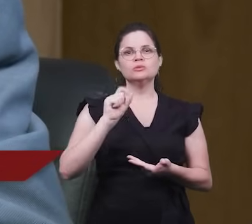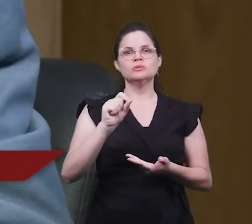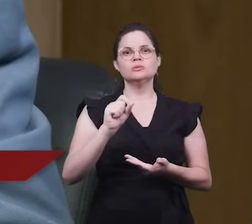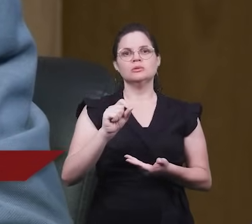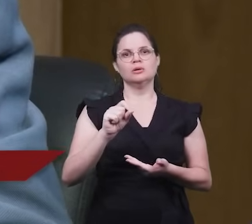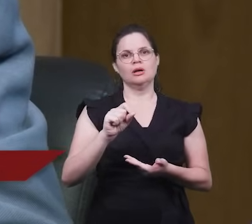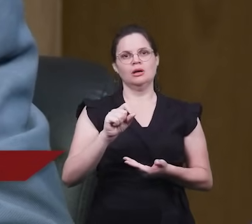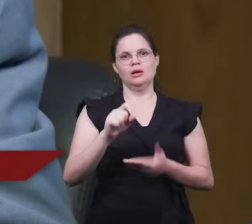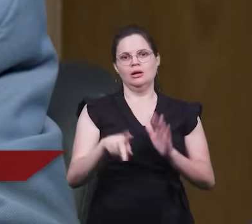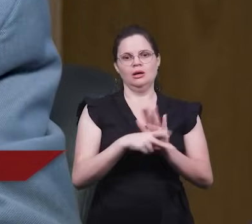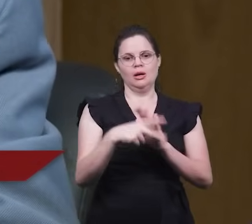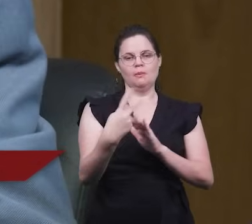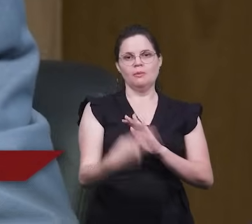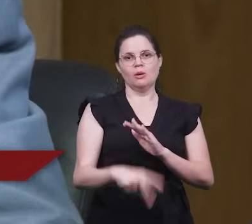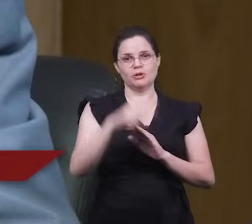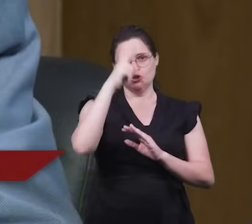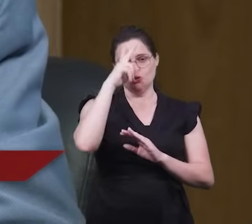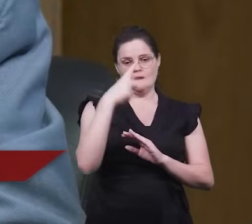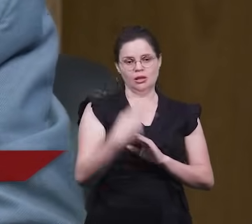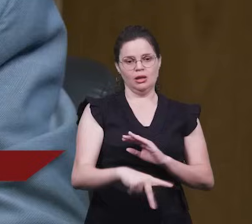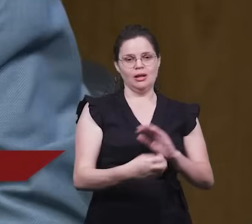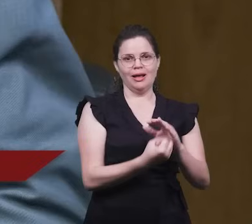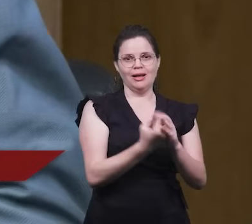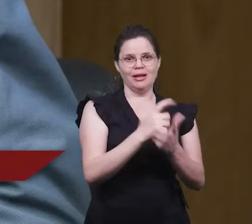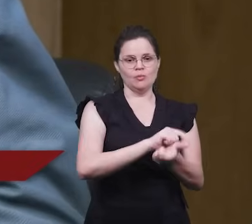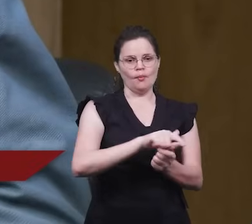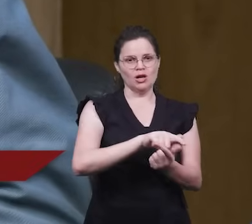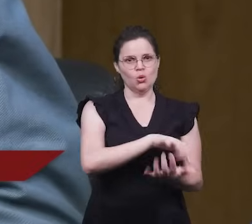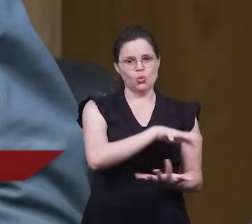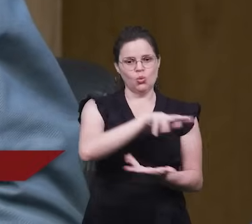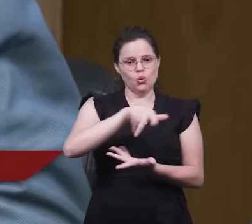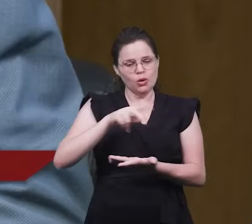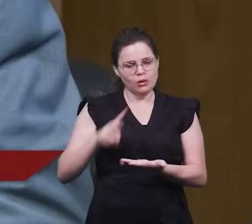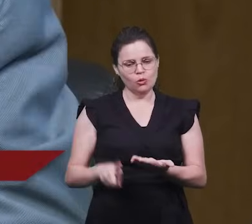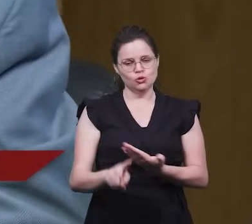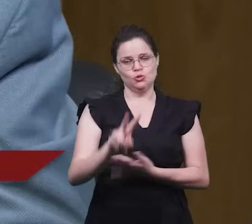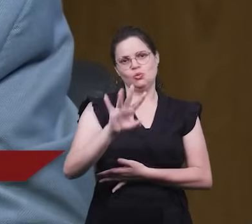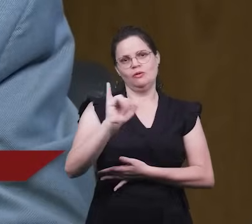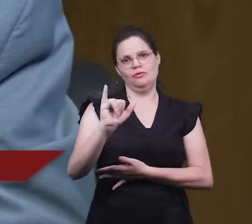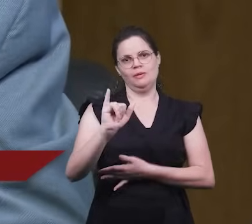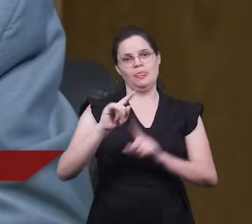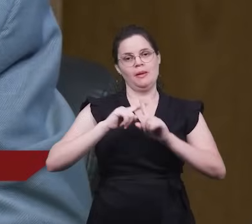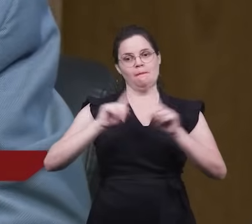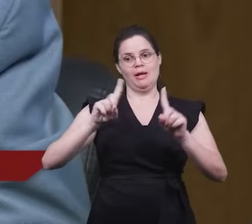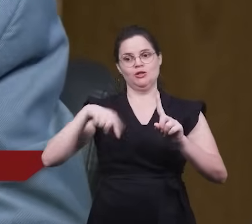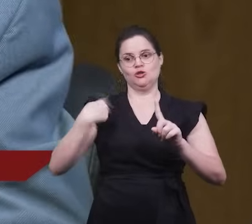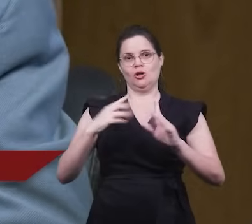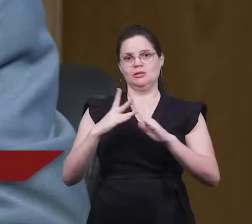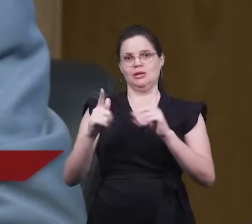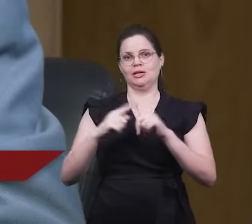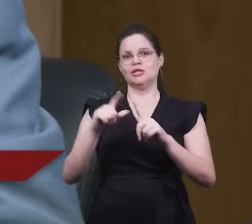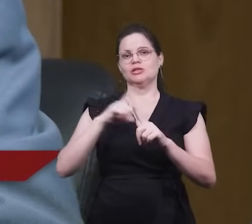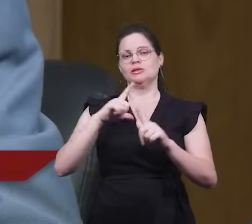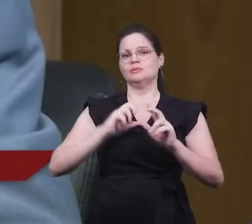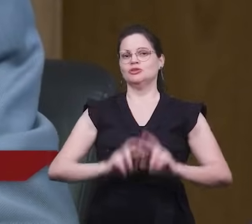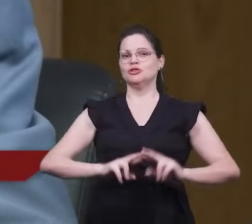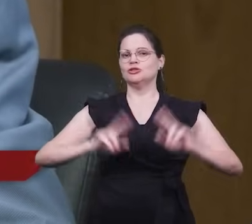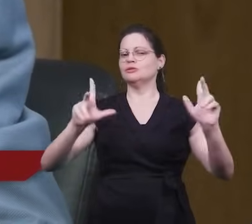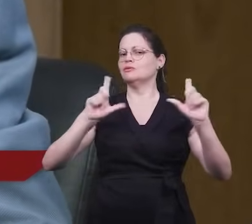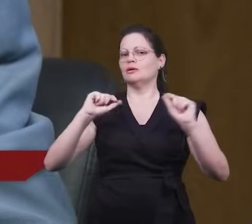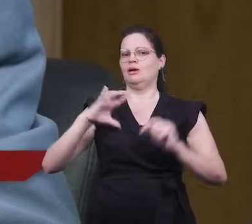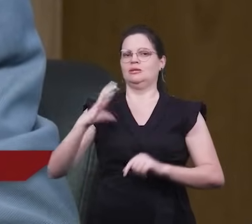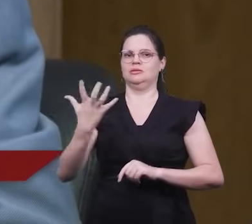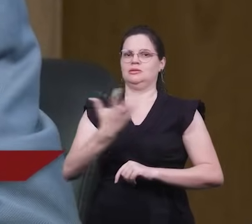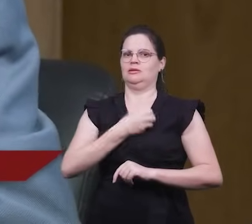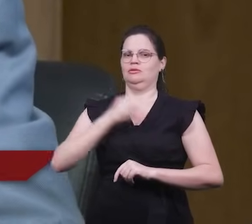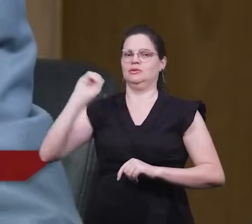da criação. E a história para a igreja é a história da redenção. Então,